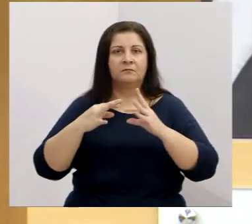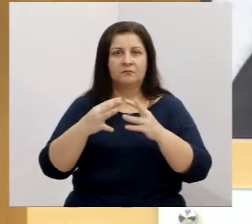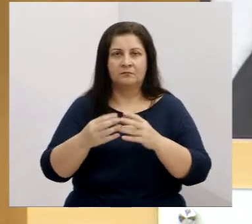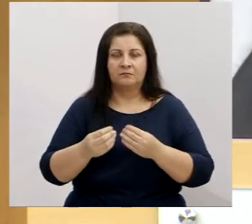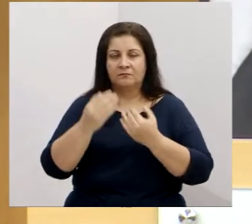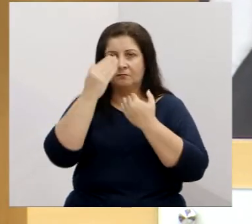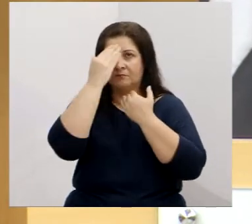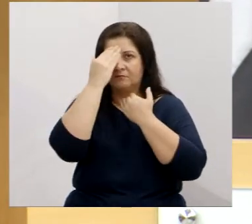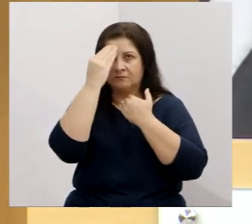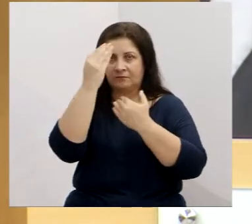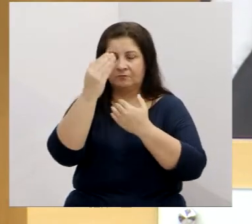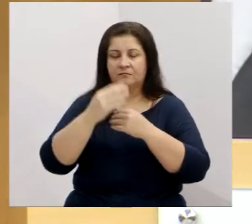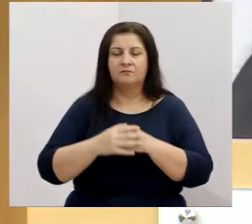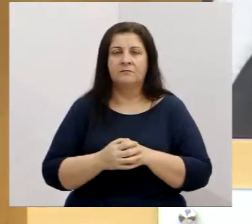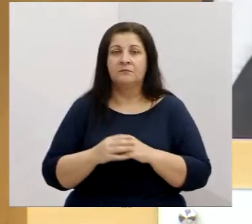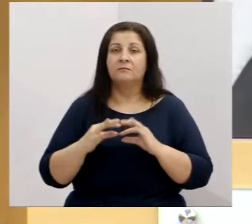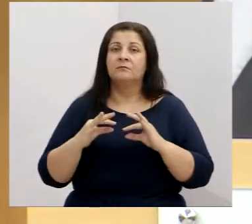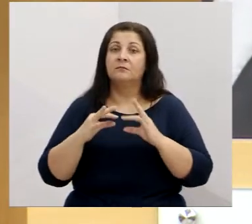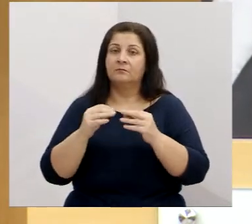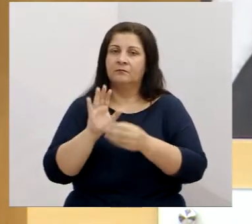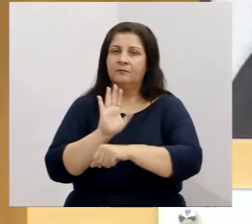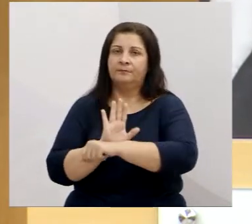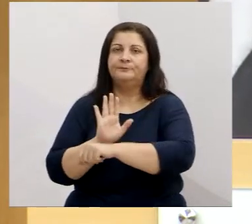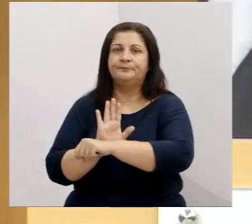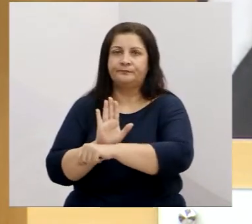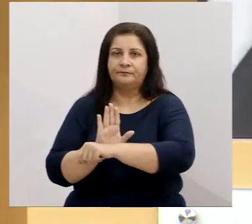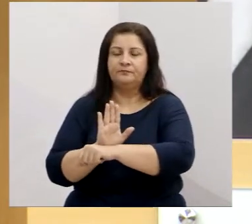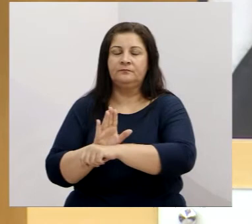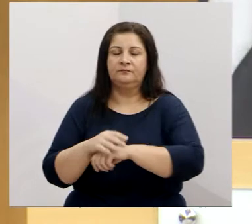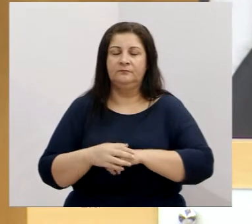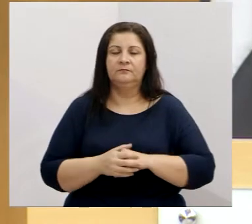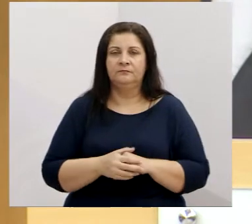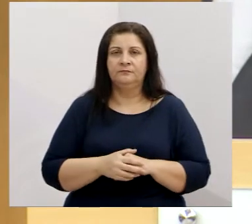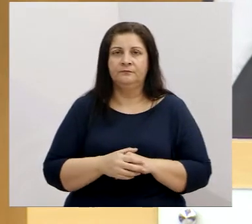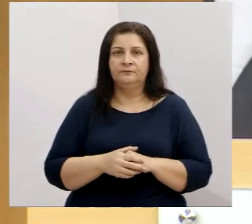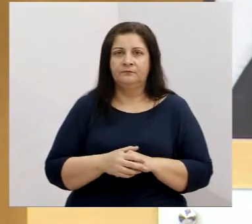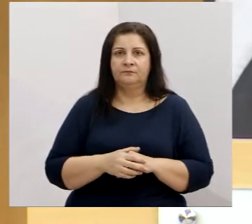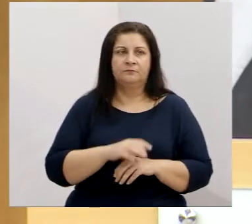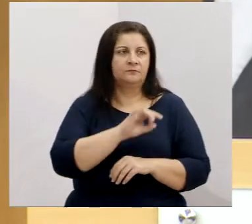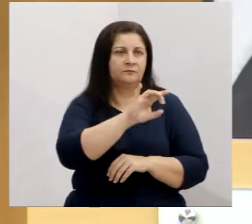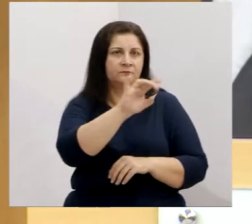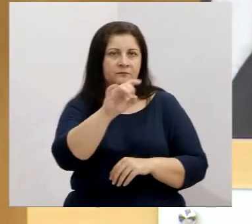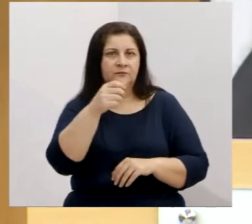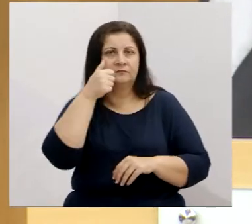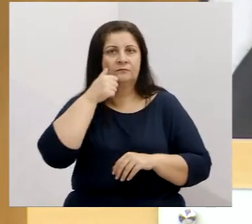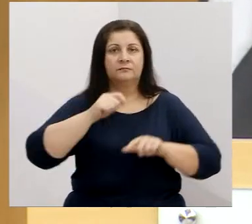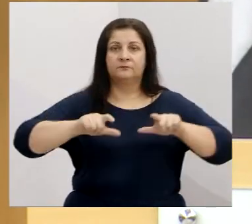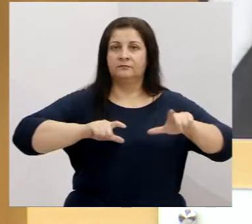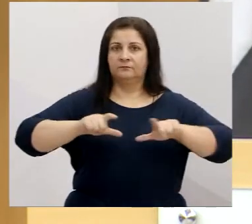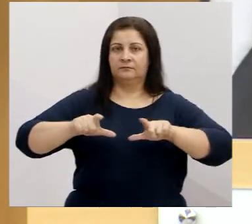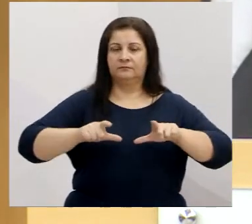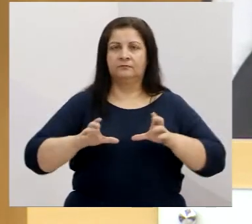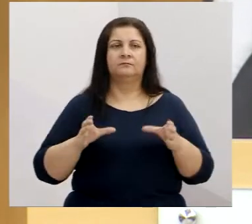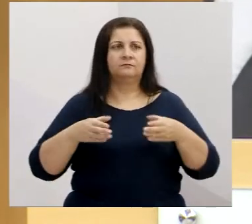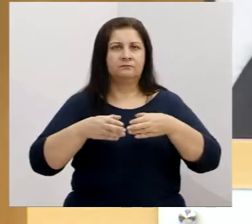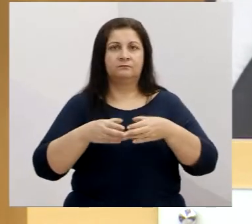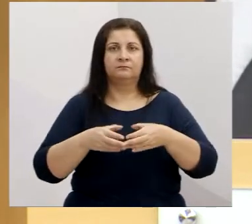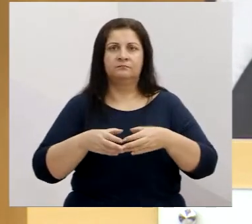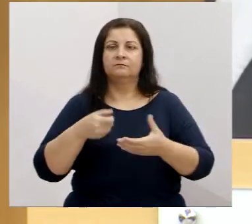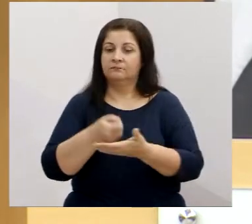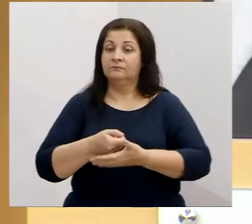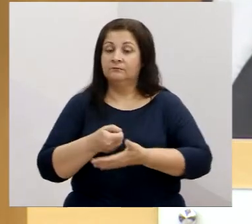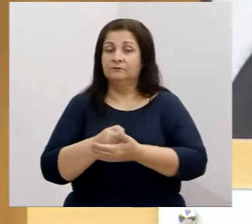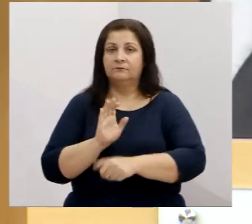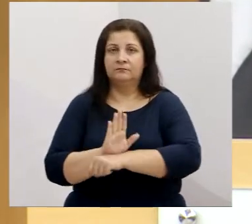o seu agradecimento a toda a colaboração de todos vocês mulheres que nos representam e dentro das suas comunidades os seus trabalhos lutam pela